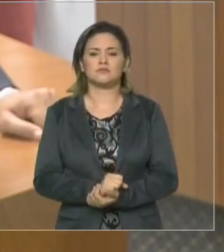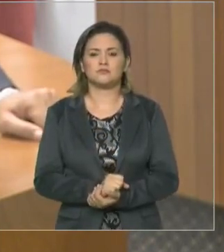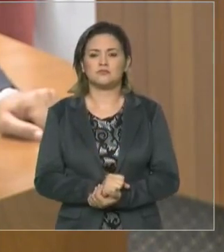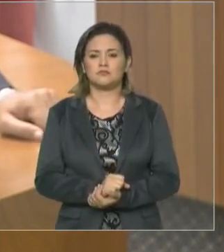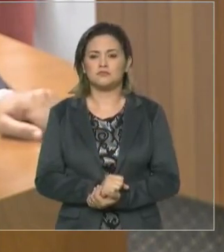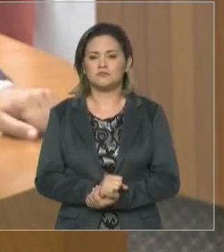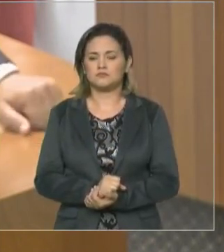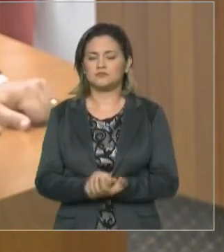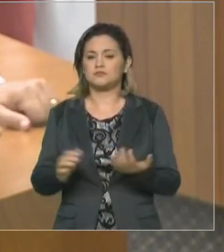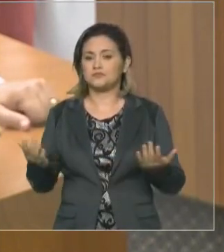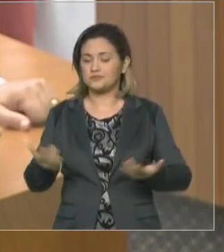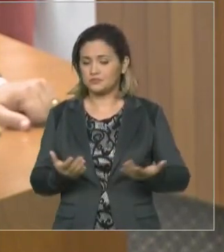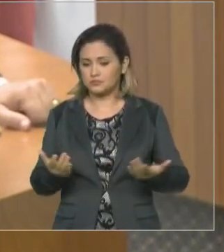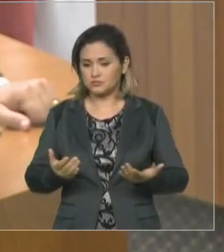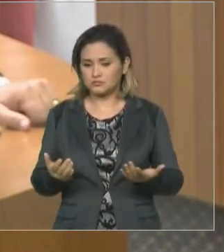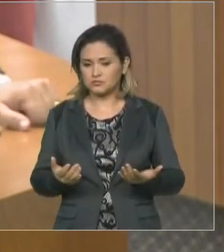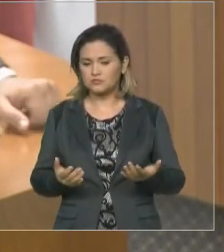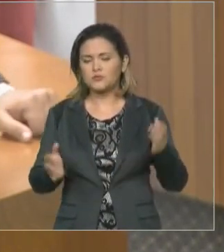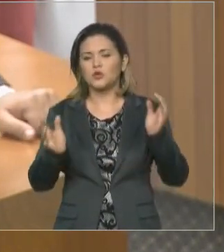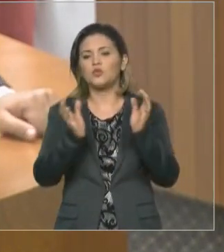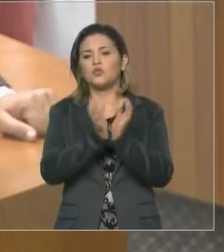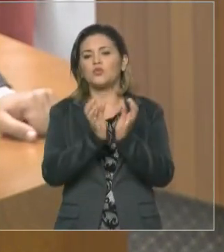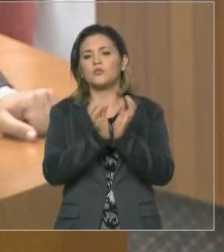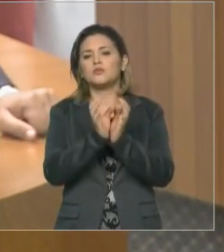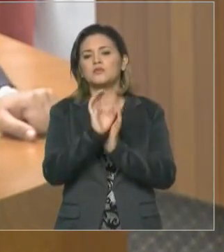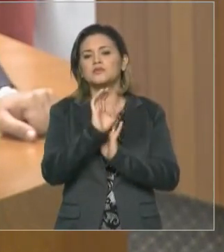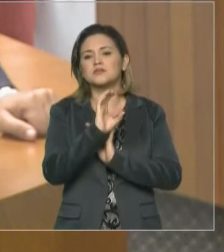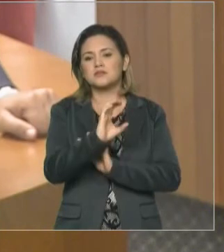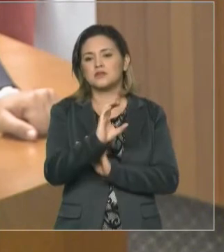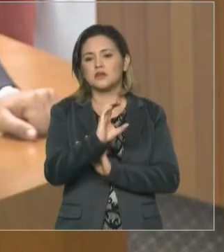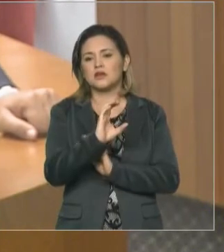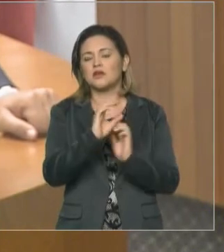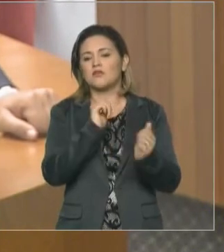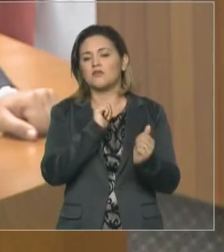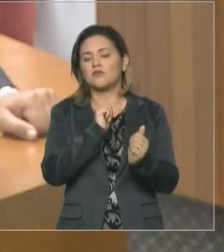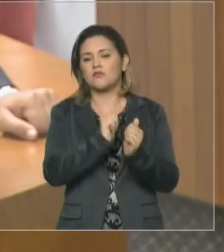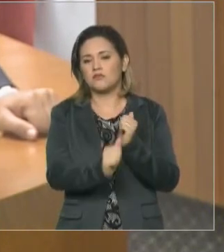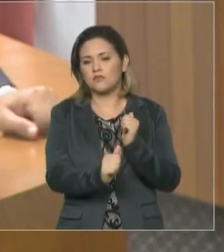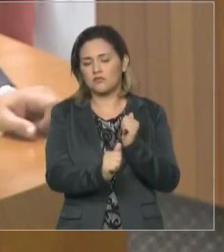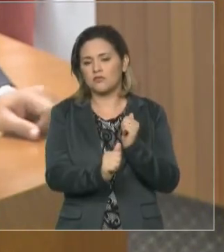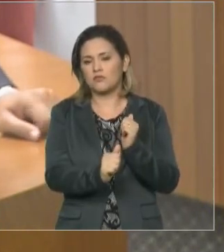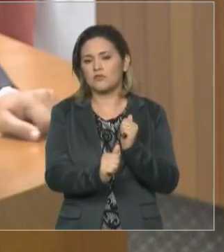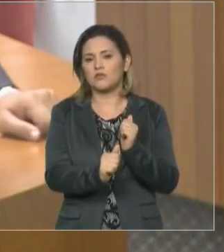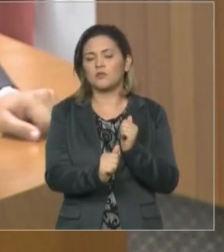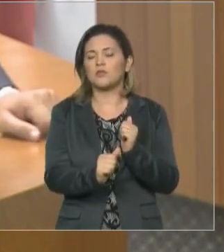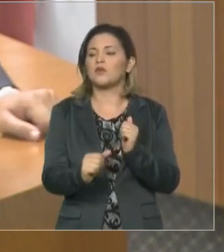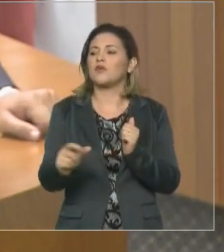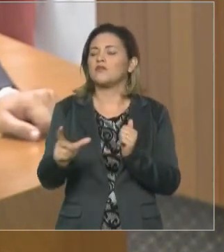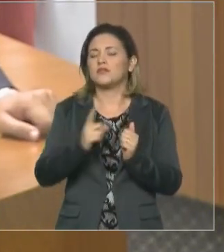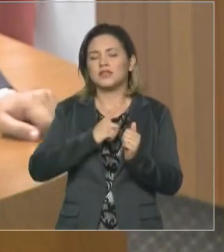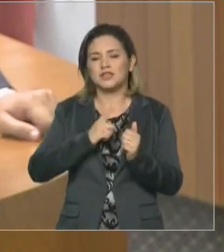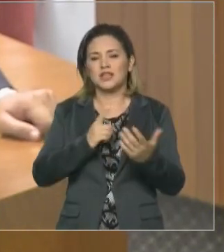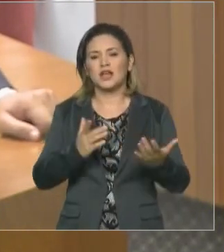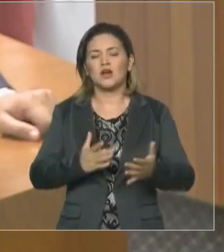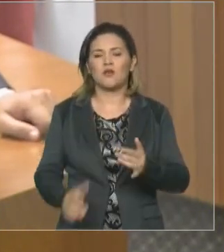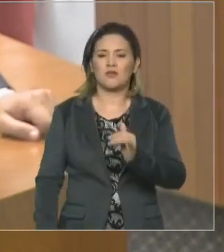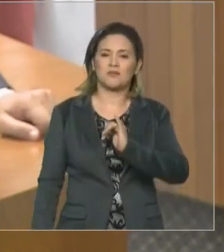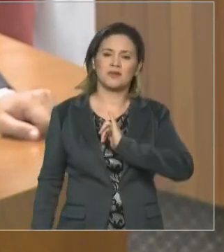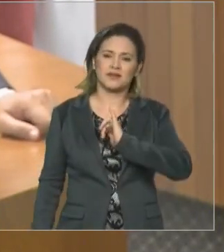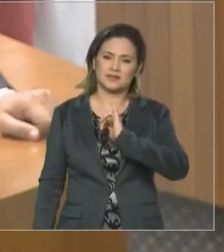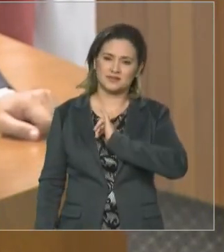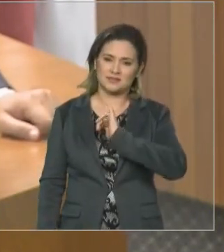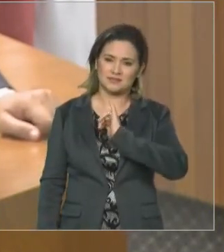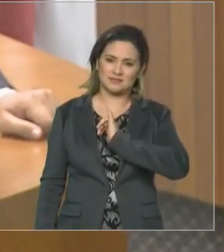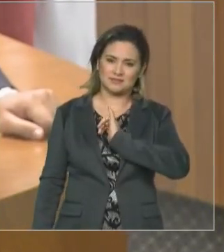do Brasileirão estará lá, de cabeça erguida, o Cavalo de Aço, para galgar posições ainda mais